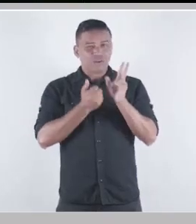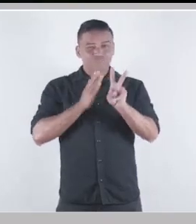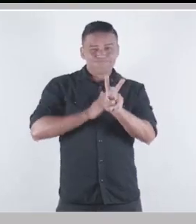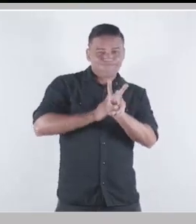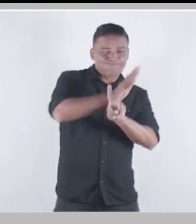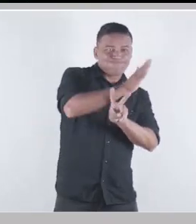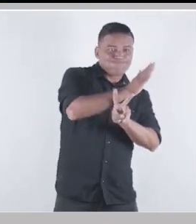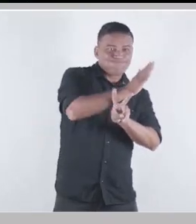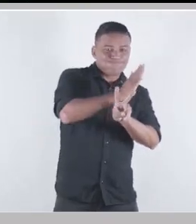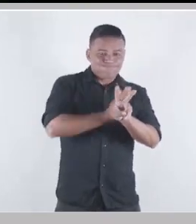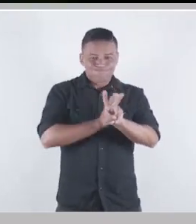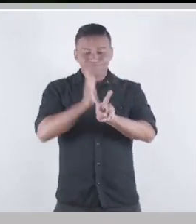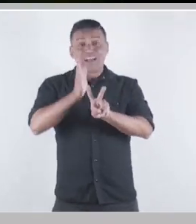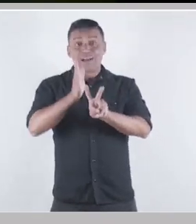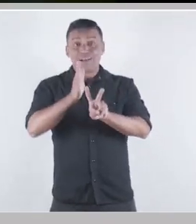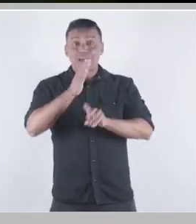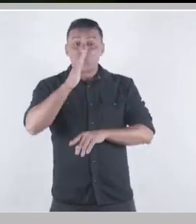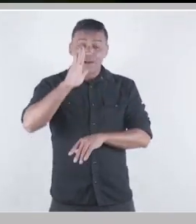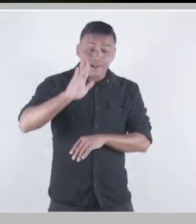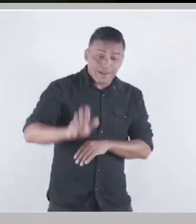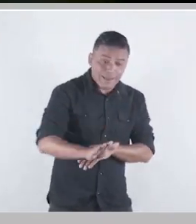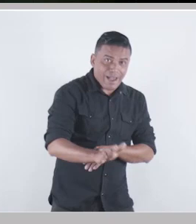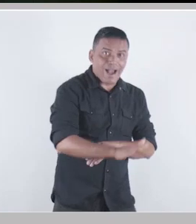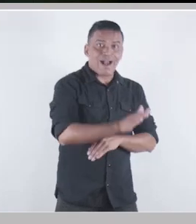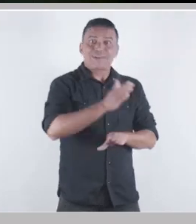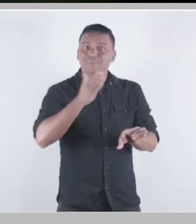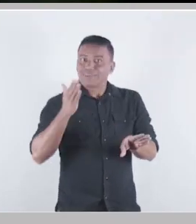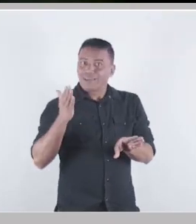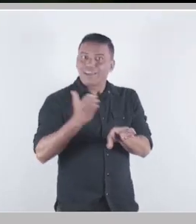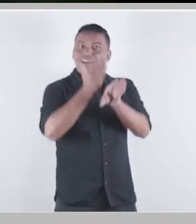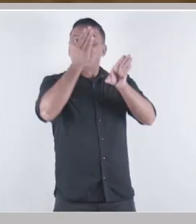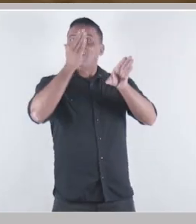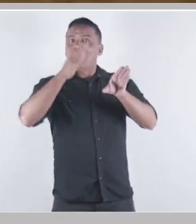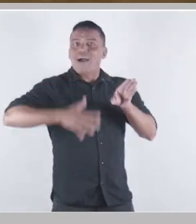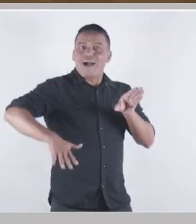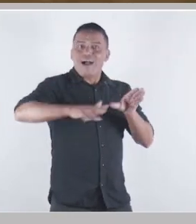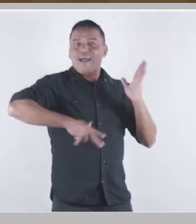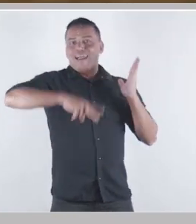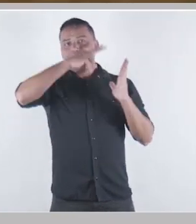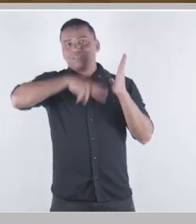dessa criança que se descobriu leitora,